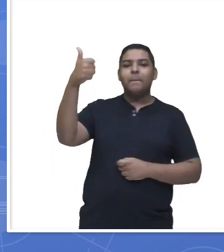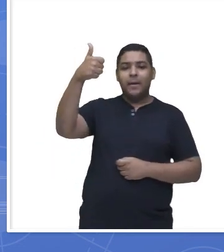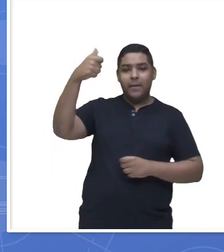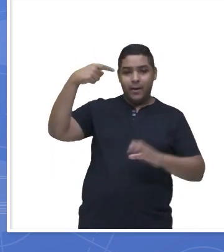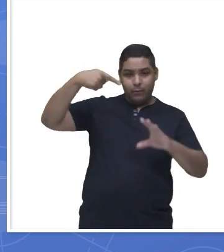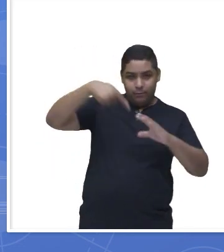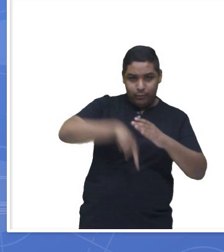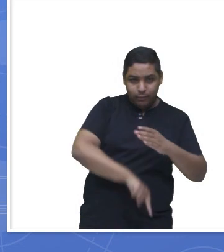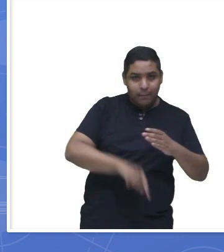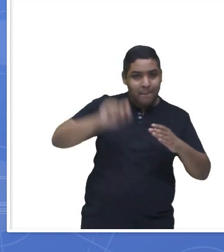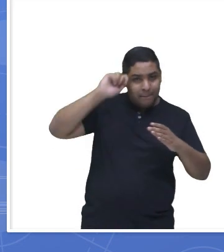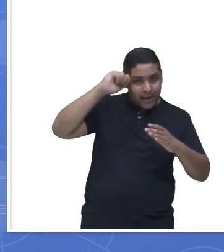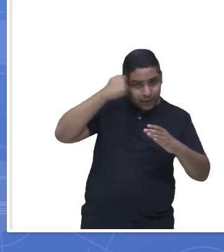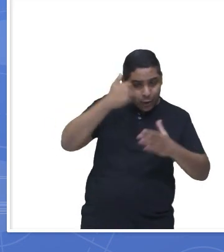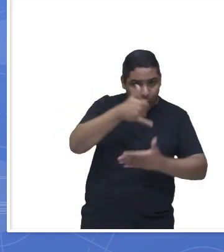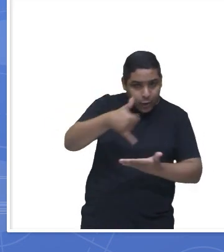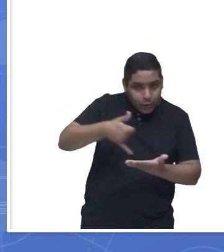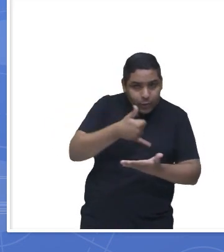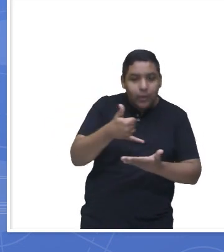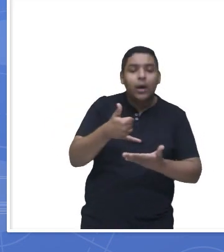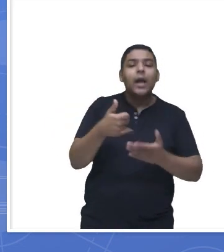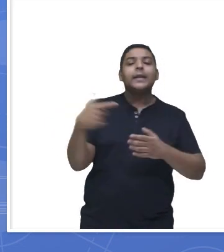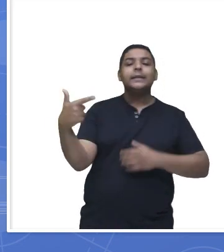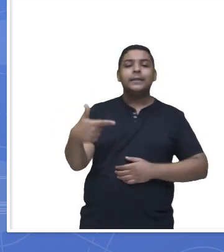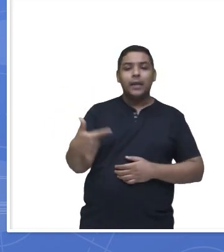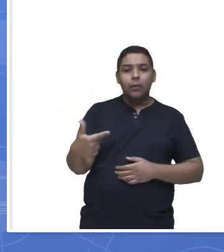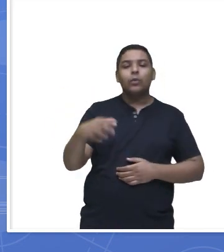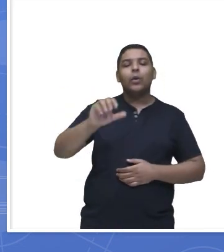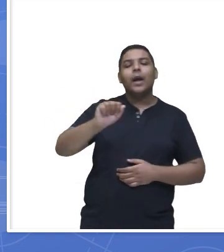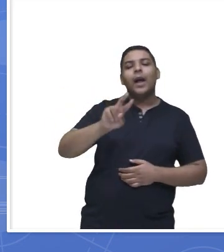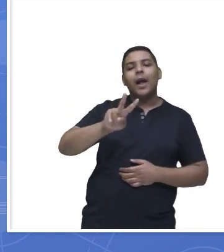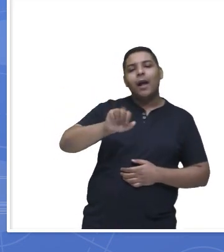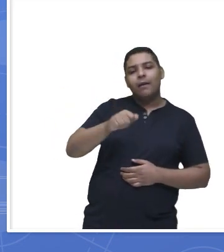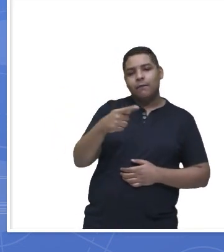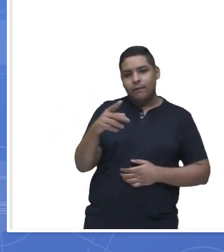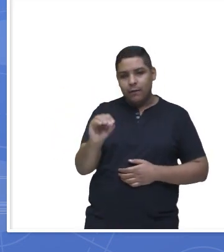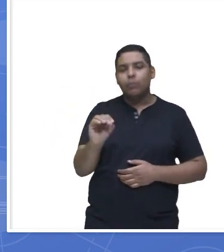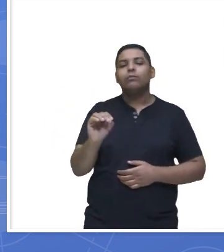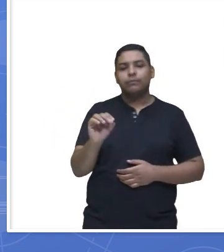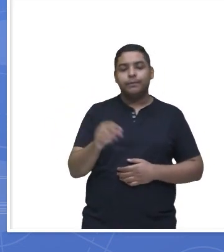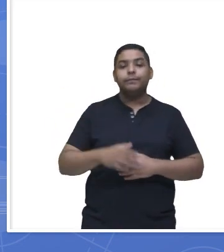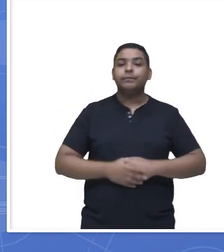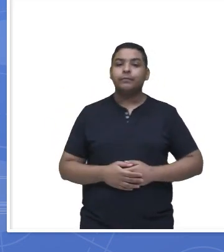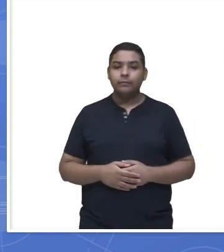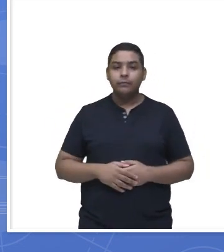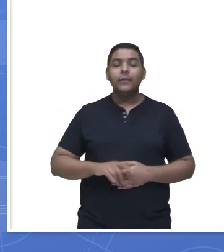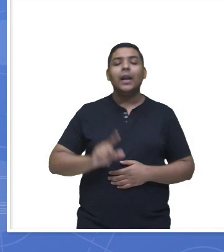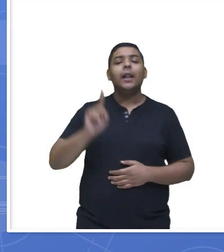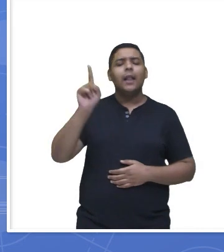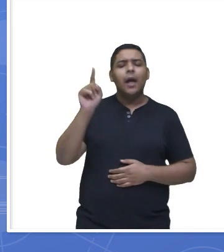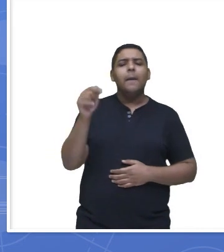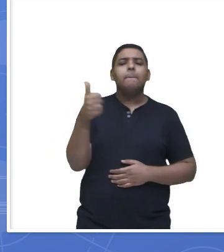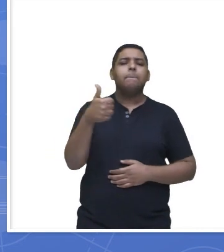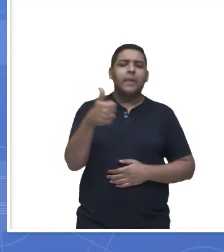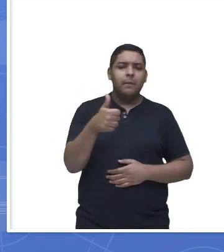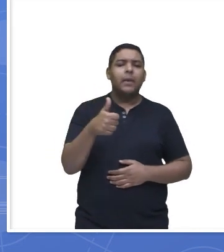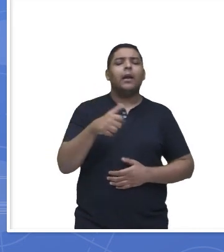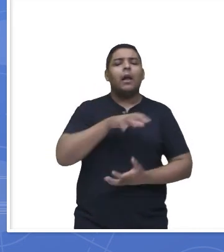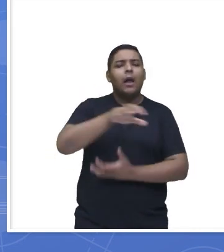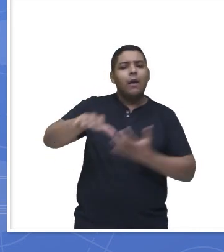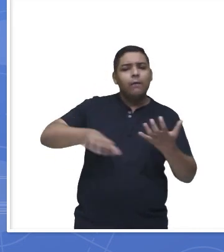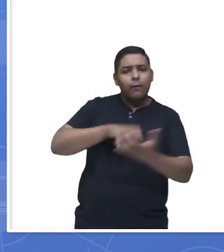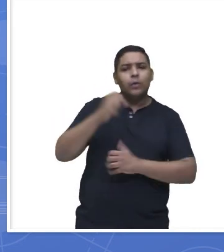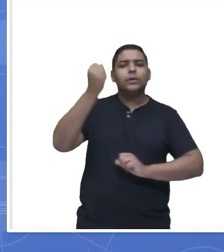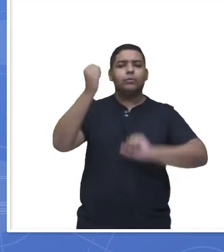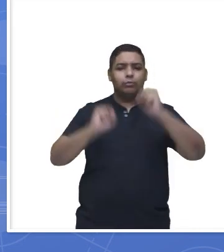começou a ser utilizado lá na primeira Revolução Industrial, quando houve, né, quando começou a ser utilizada